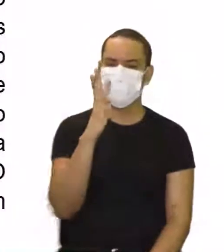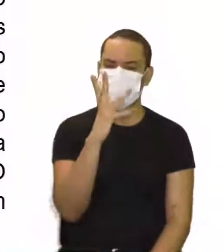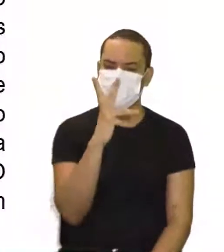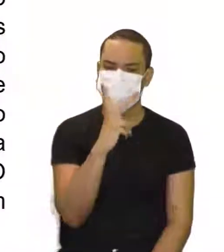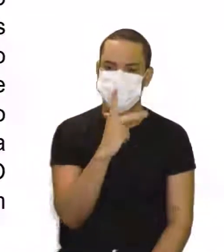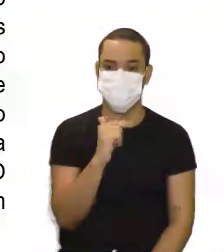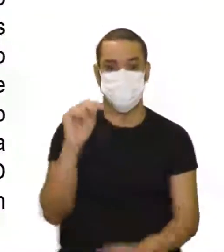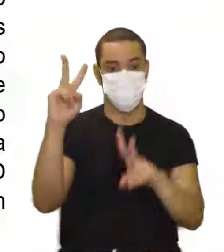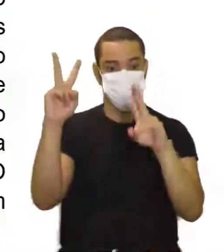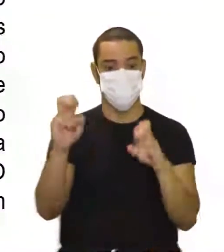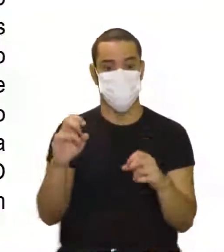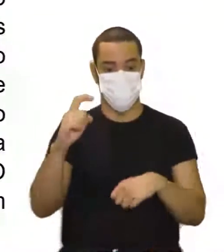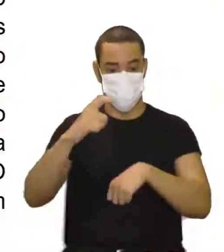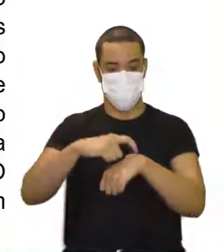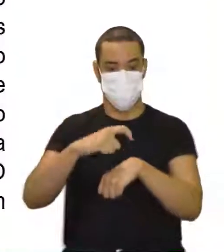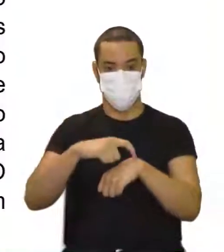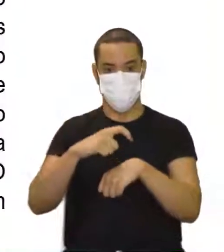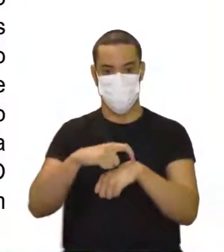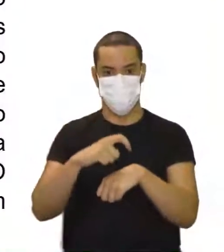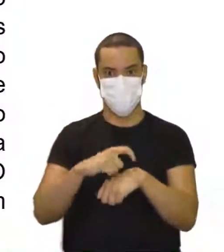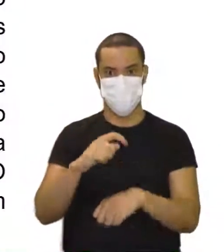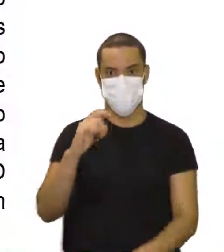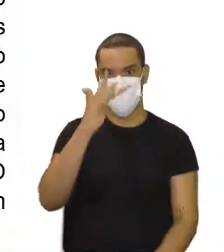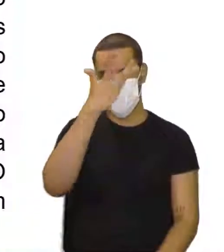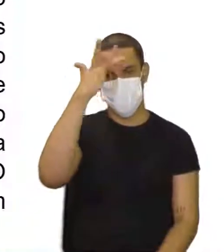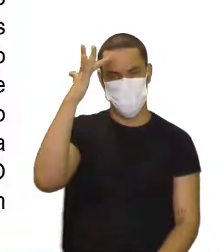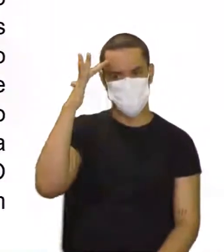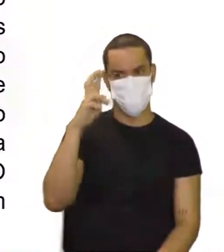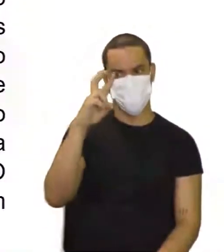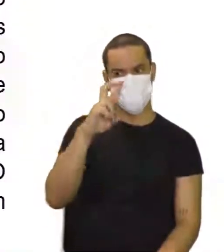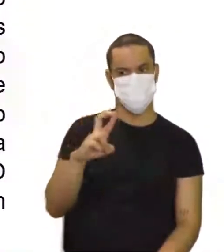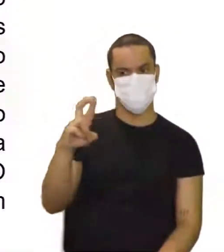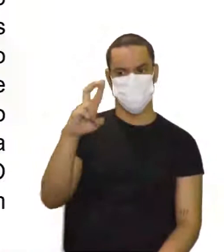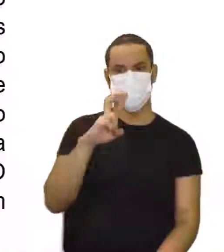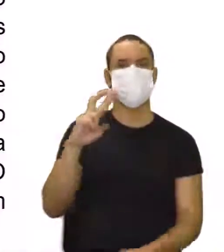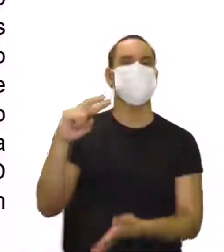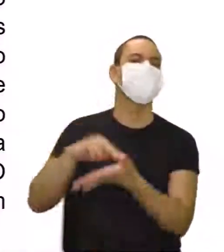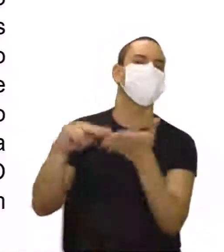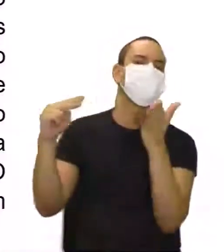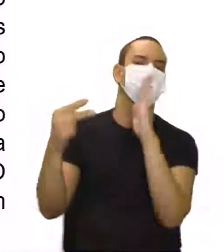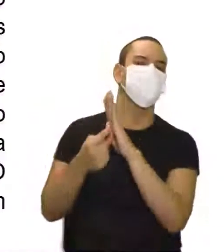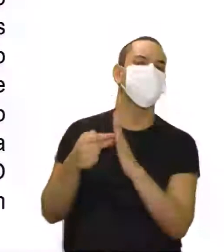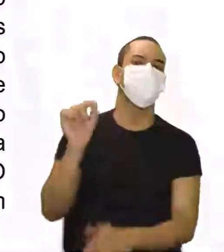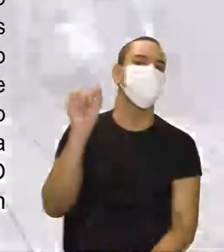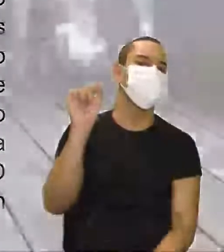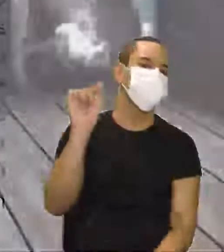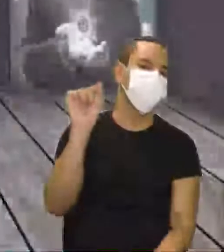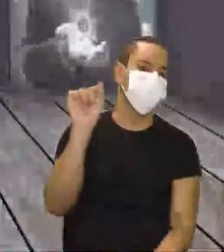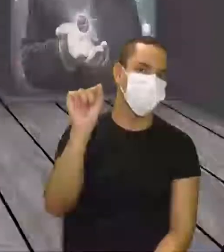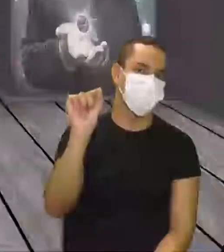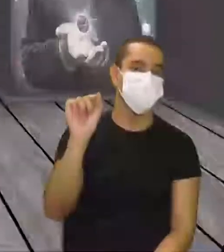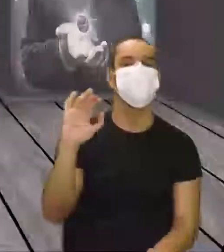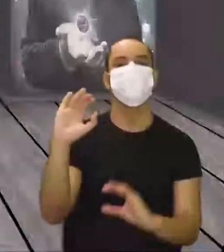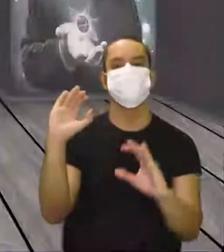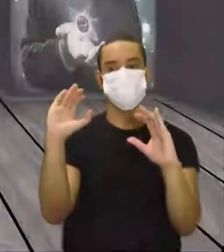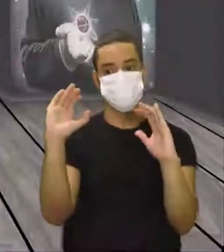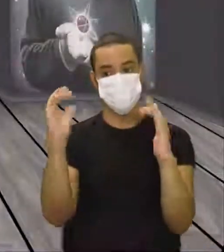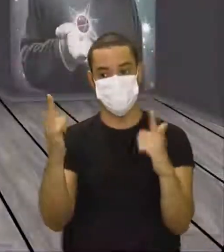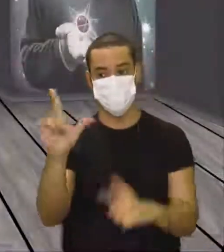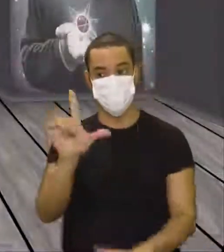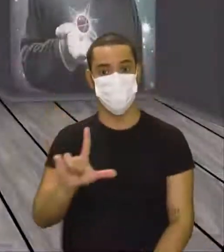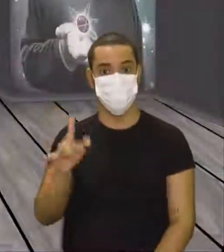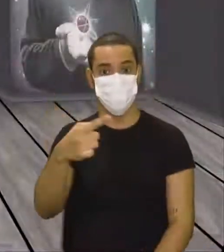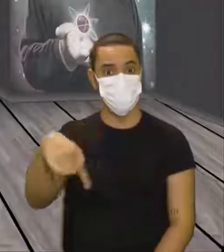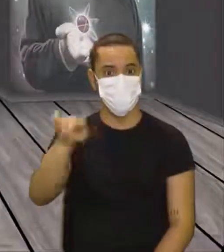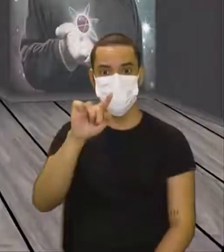relação ao tempo medido pelo observador. Isso quer dizer o quê? Pessoal, lógico, você não vai